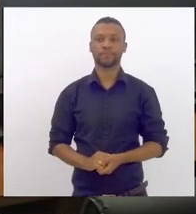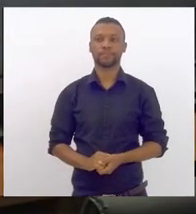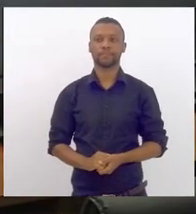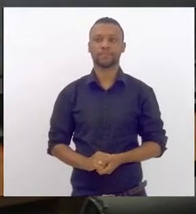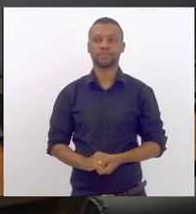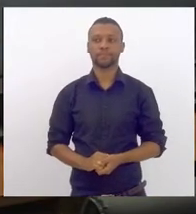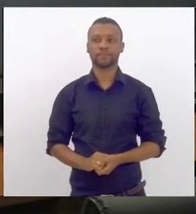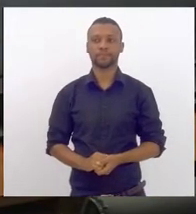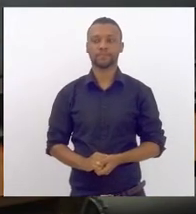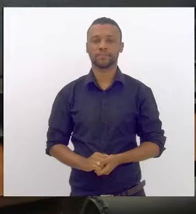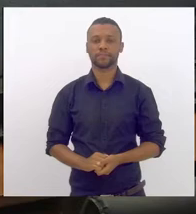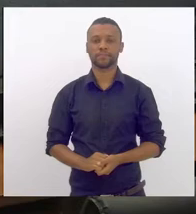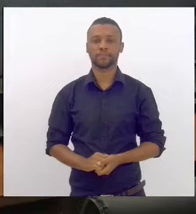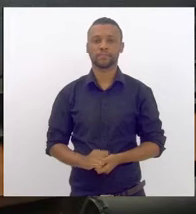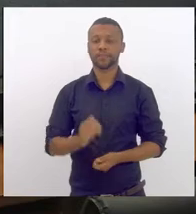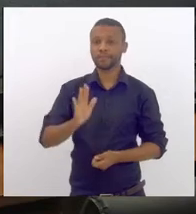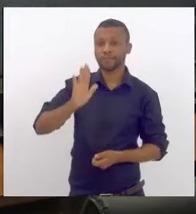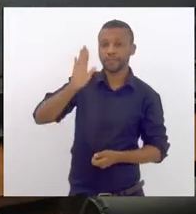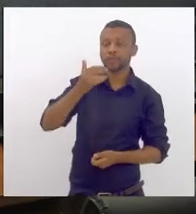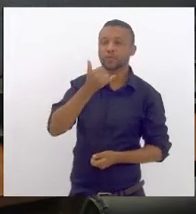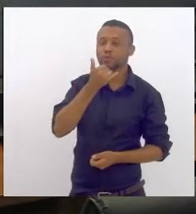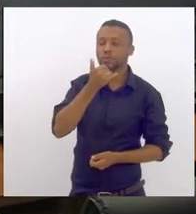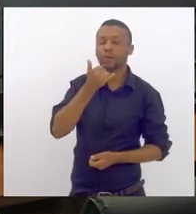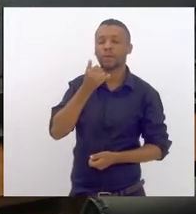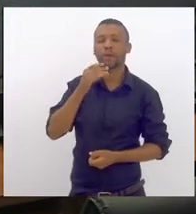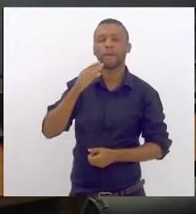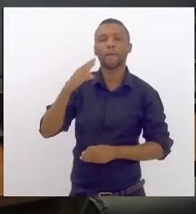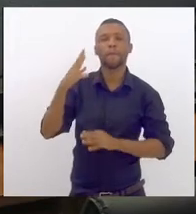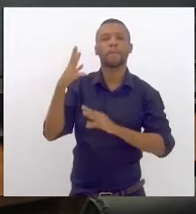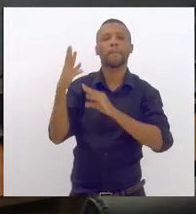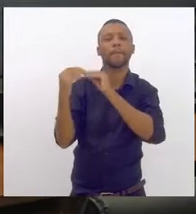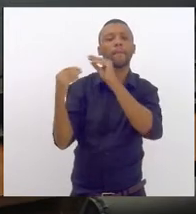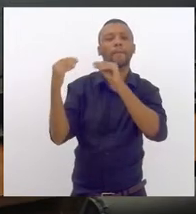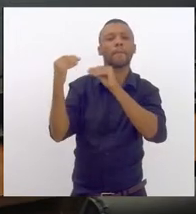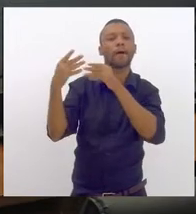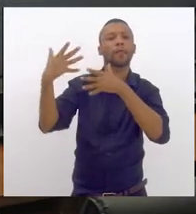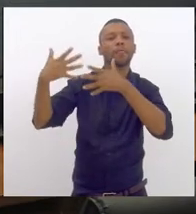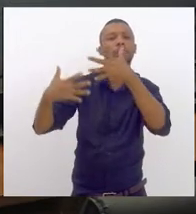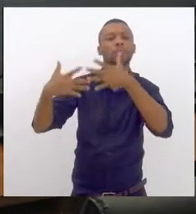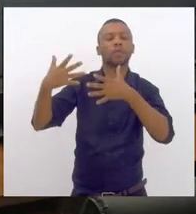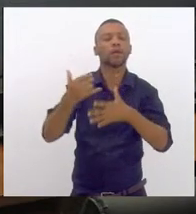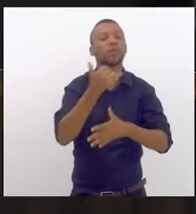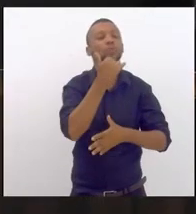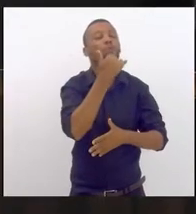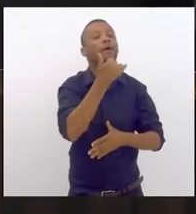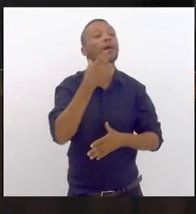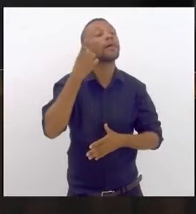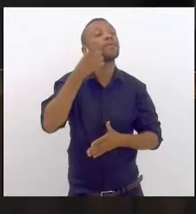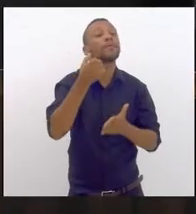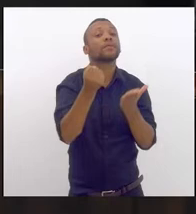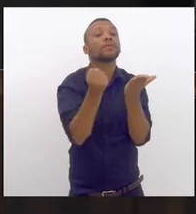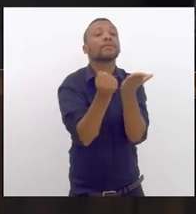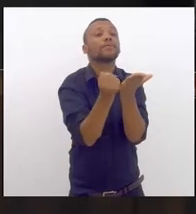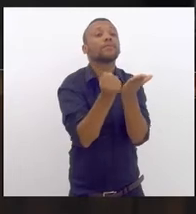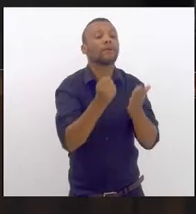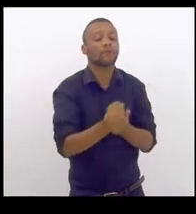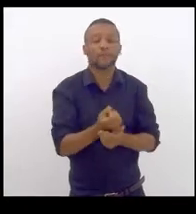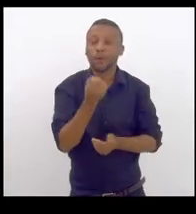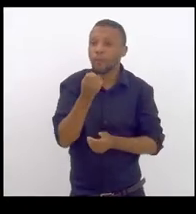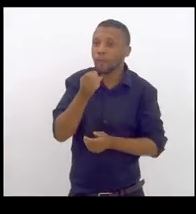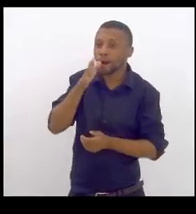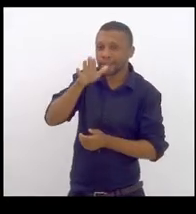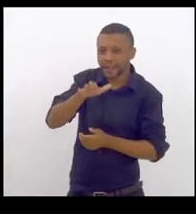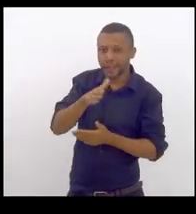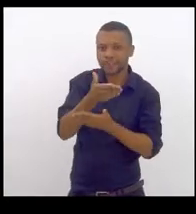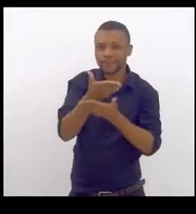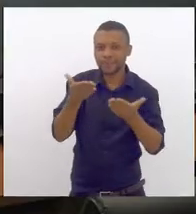Minha presidente, estou na sessão, tá? Apesar de já não ter me cumprimentado. Deputado Samuel Malafaia. Boa tarde para todos. Boa